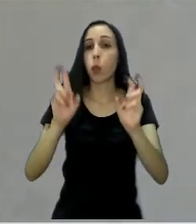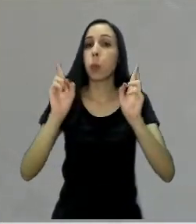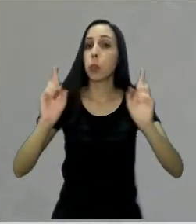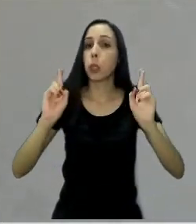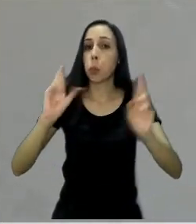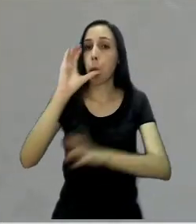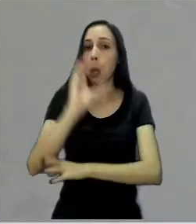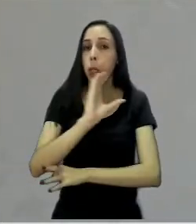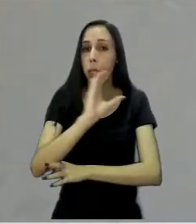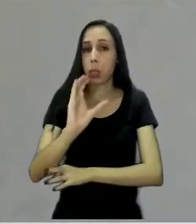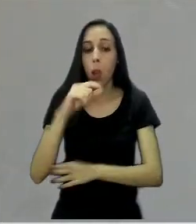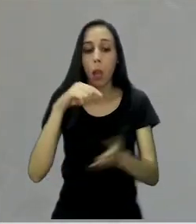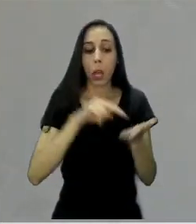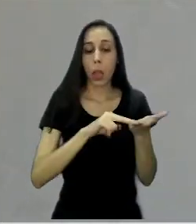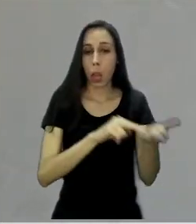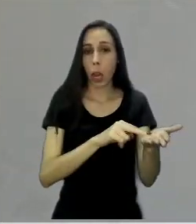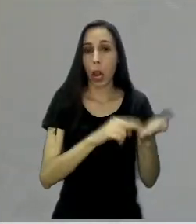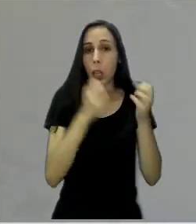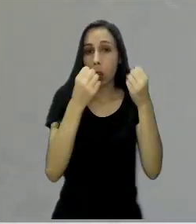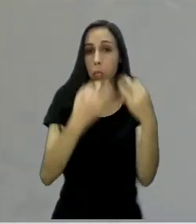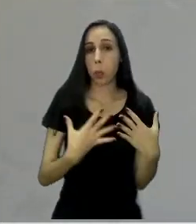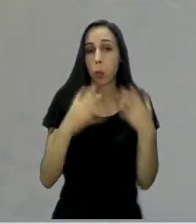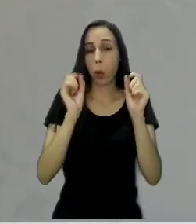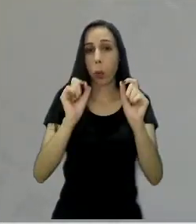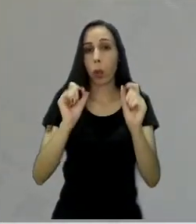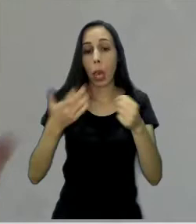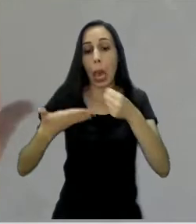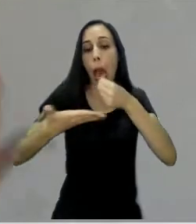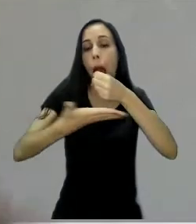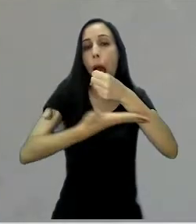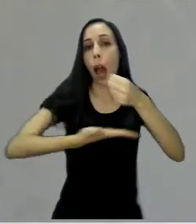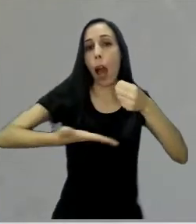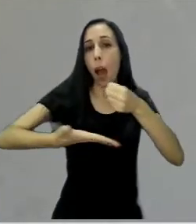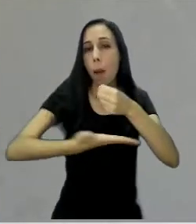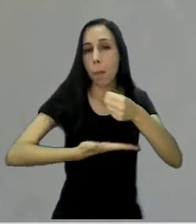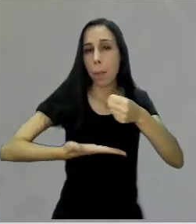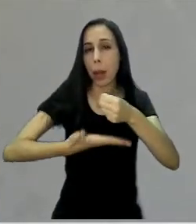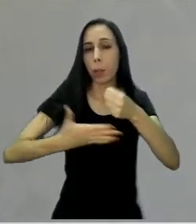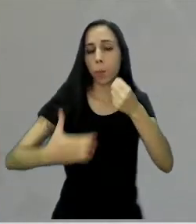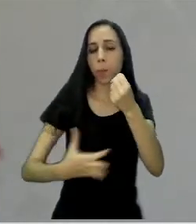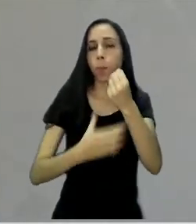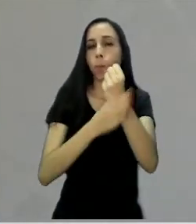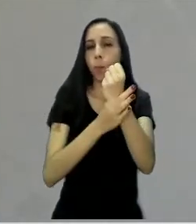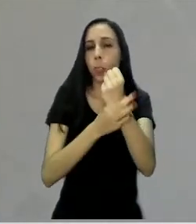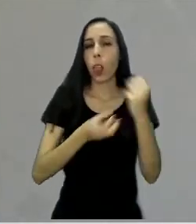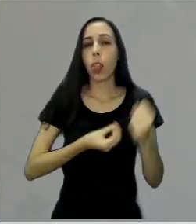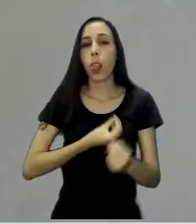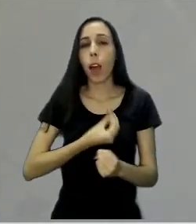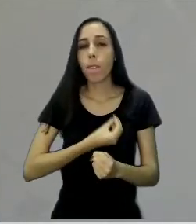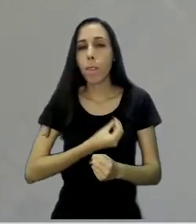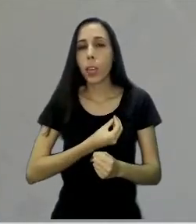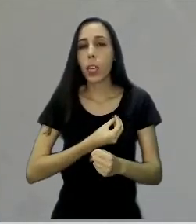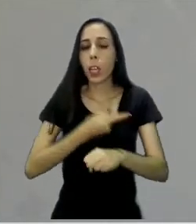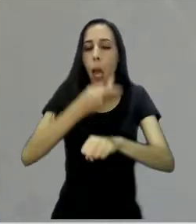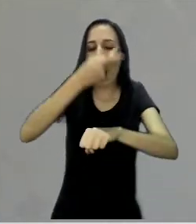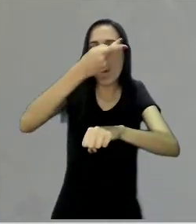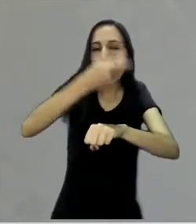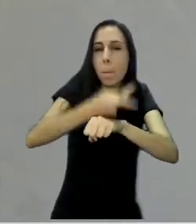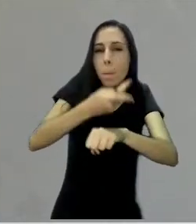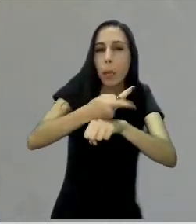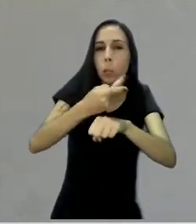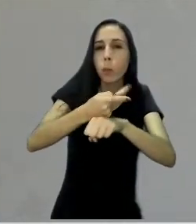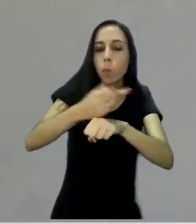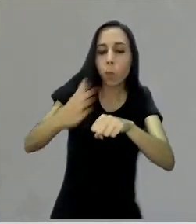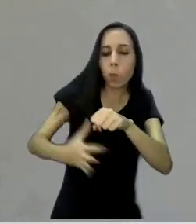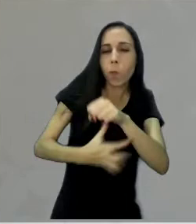esperança cristã. E lá ele diz o seguinte, a base, o sustento da nossa vida,